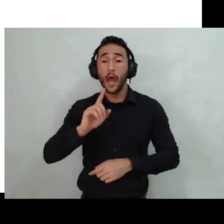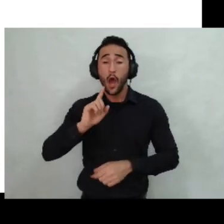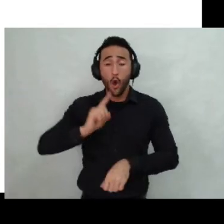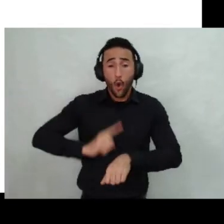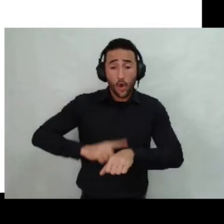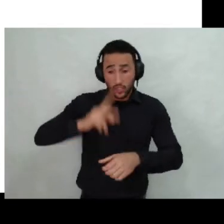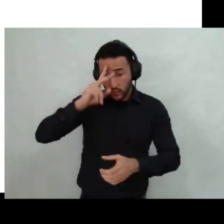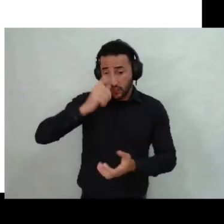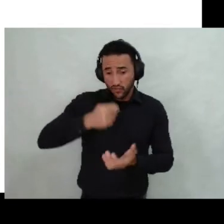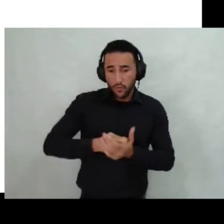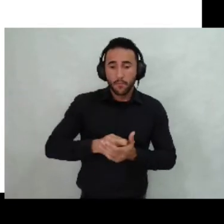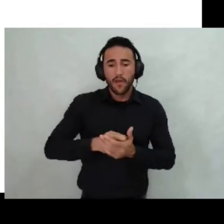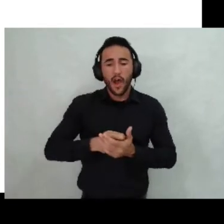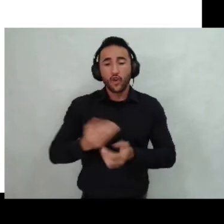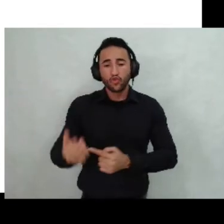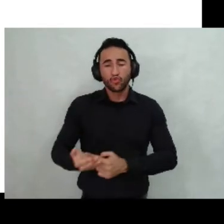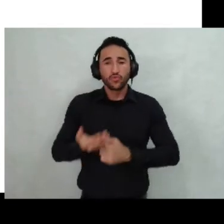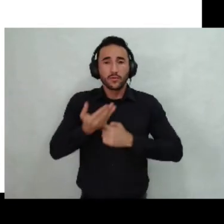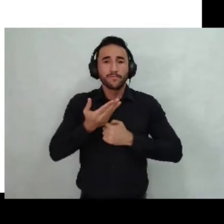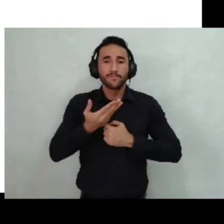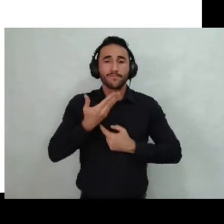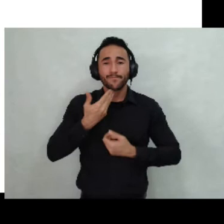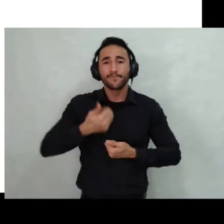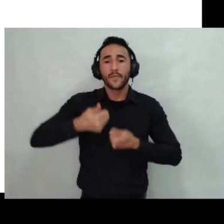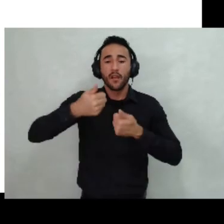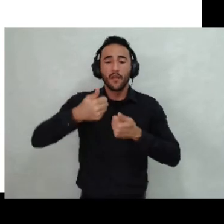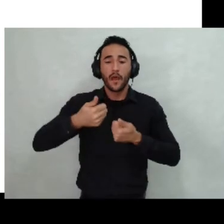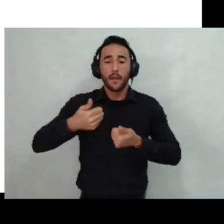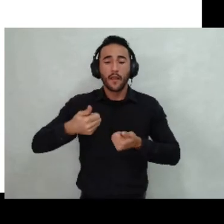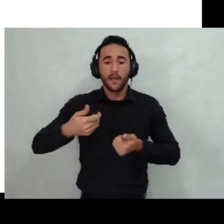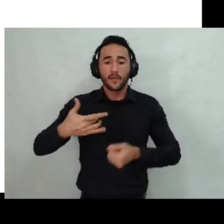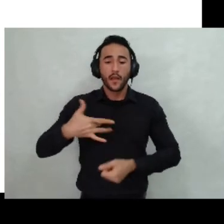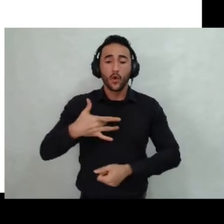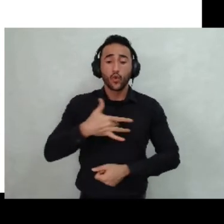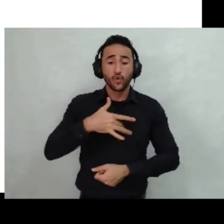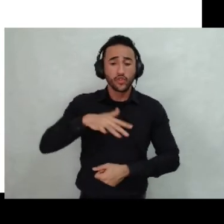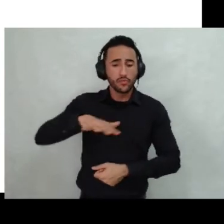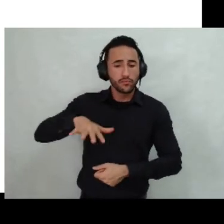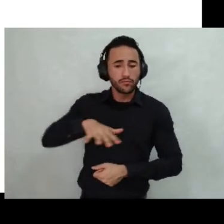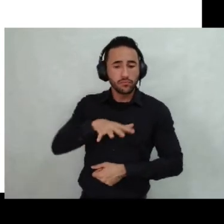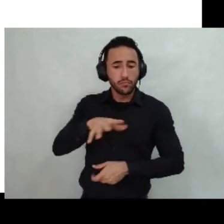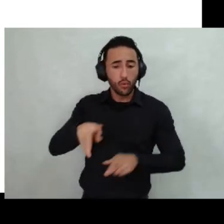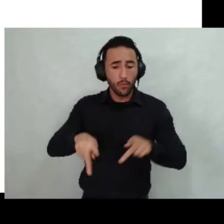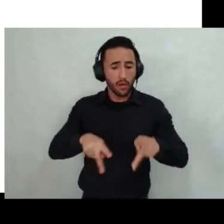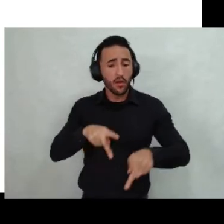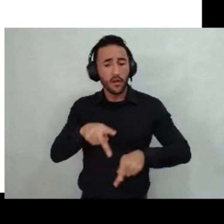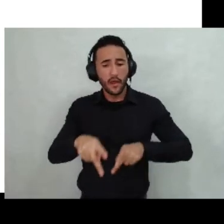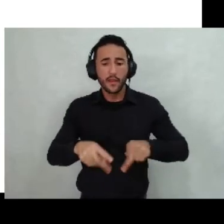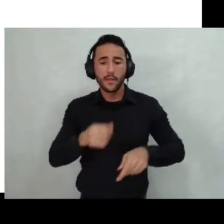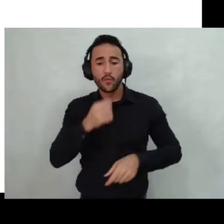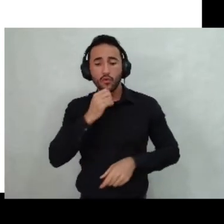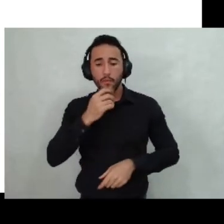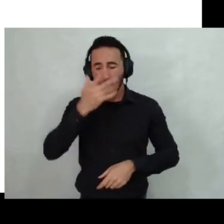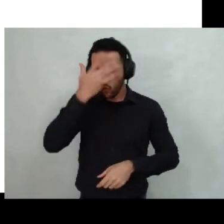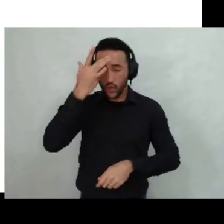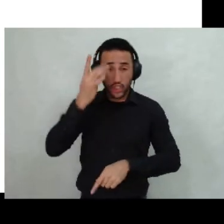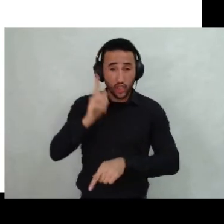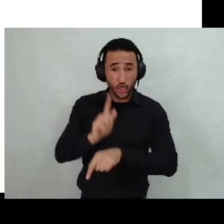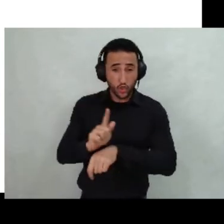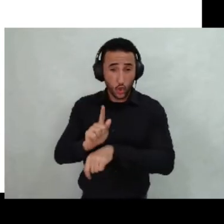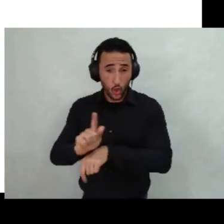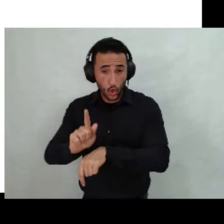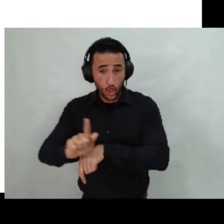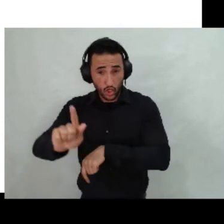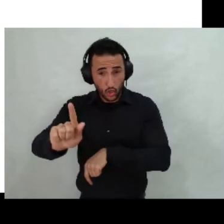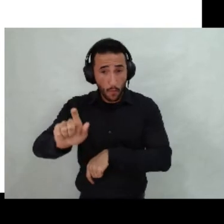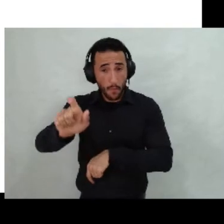são muito importantes porque eles permitem que a gente tome decisão. Os gestores, dirigentes das organizações podem, por exemplo, ou